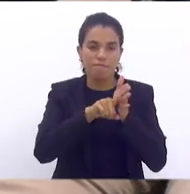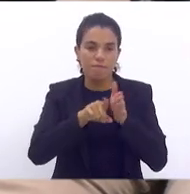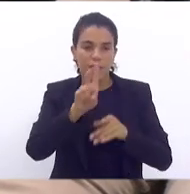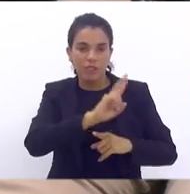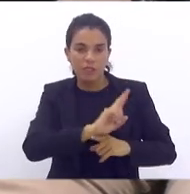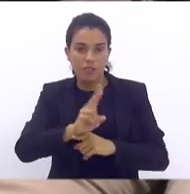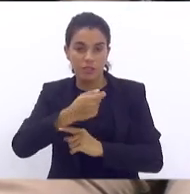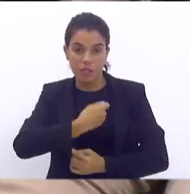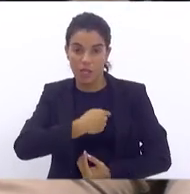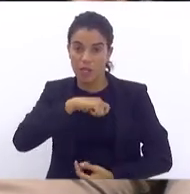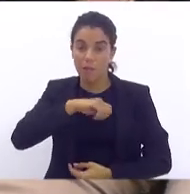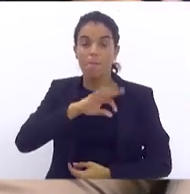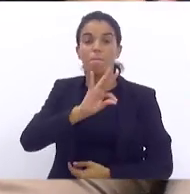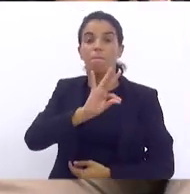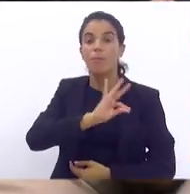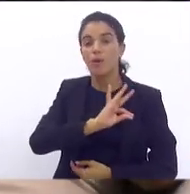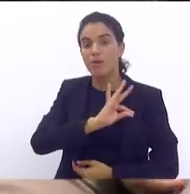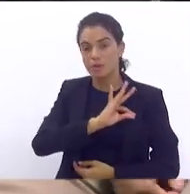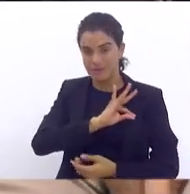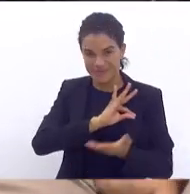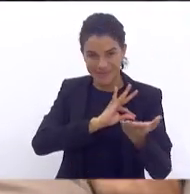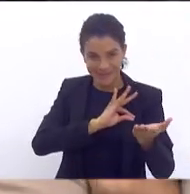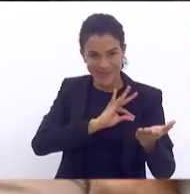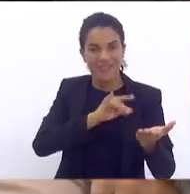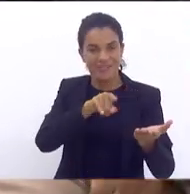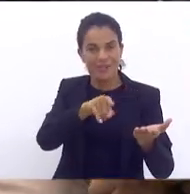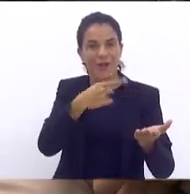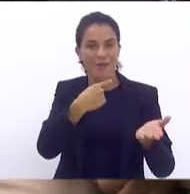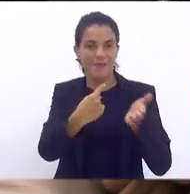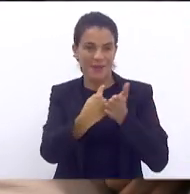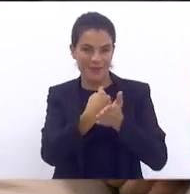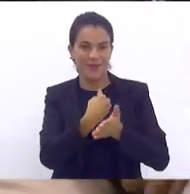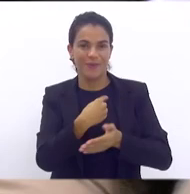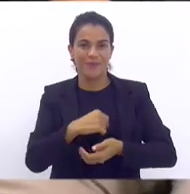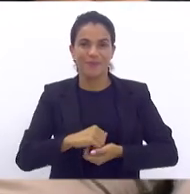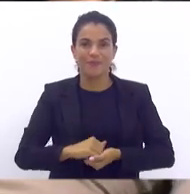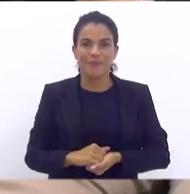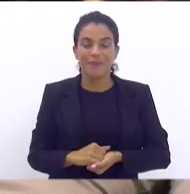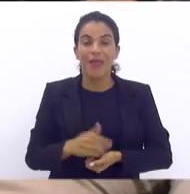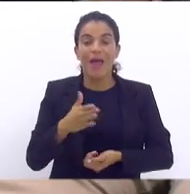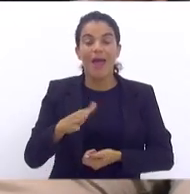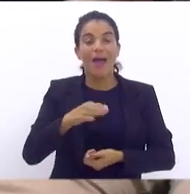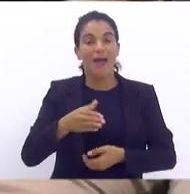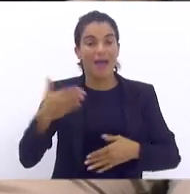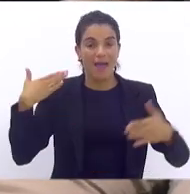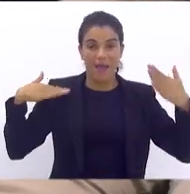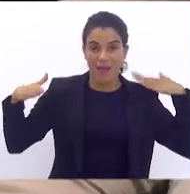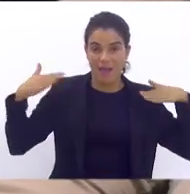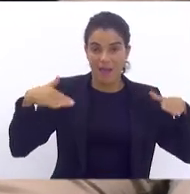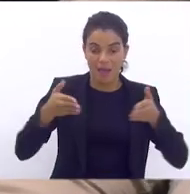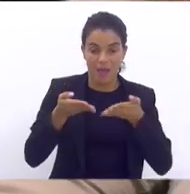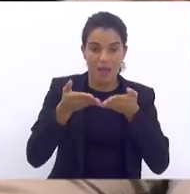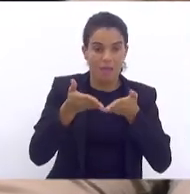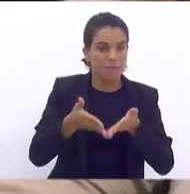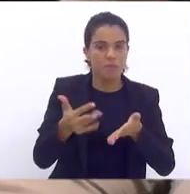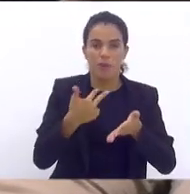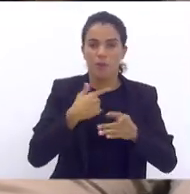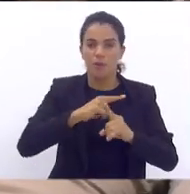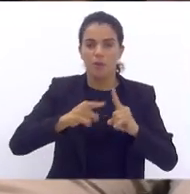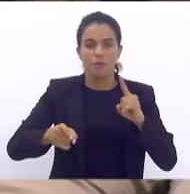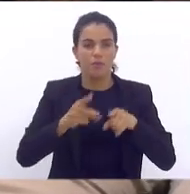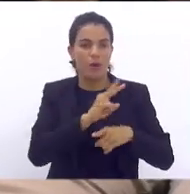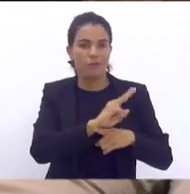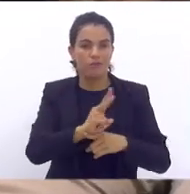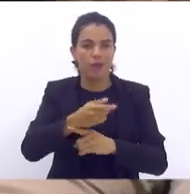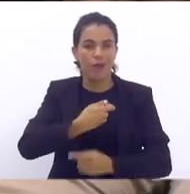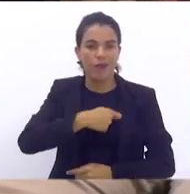fiscalização policial que a senhora formulou no Porto do Açu. A Marinha ela não pode fazer essa fiscalização